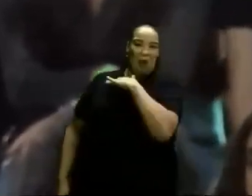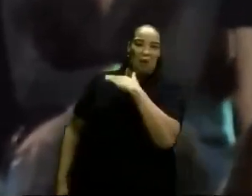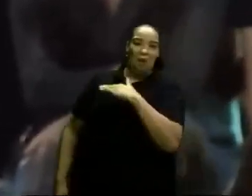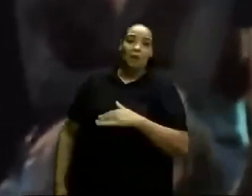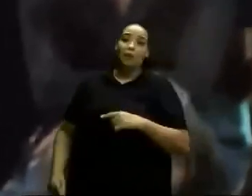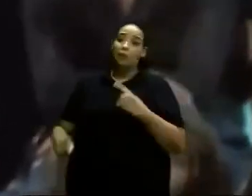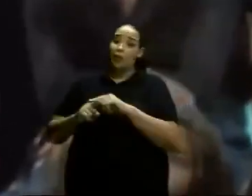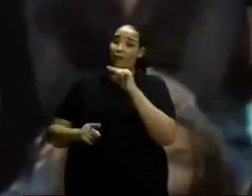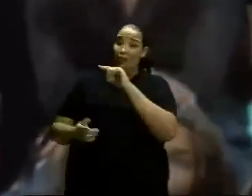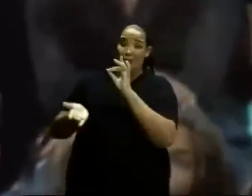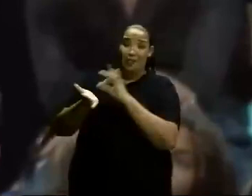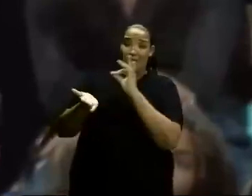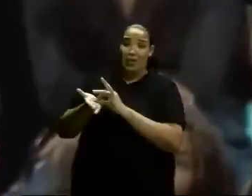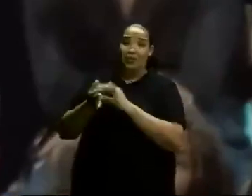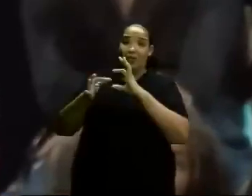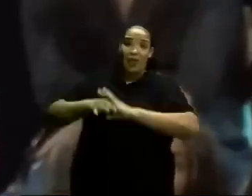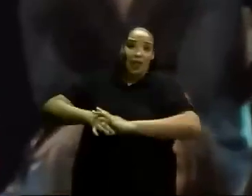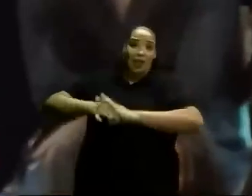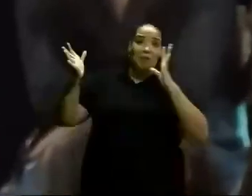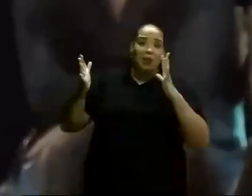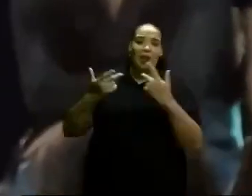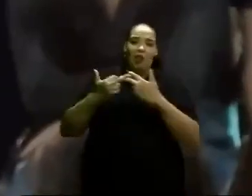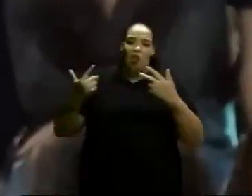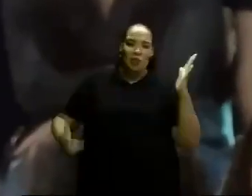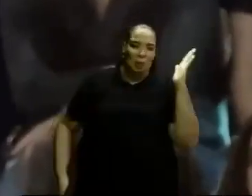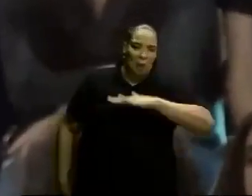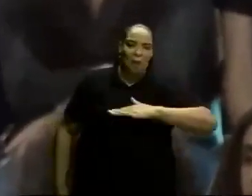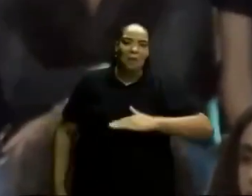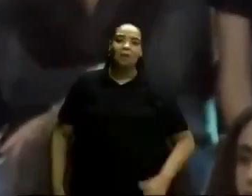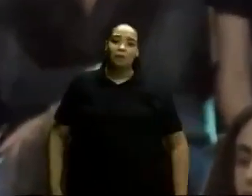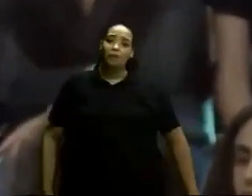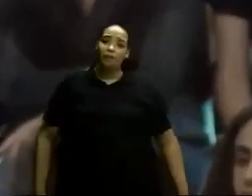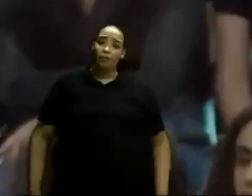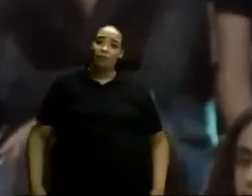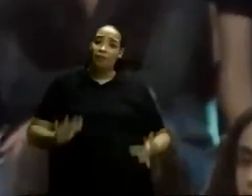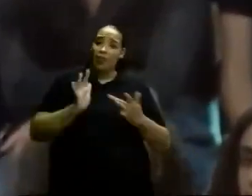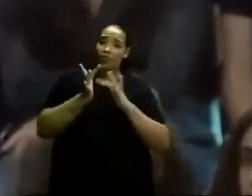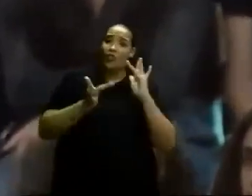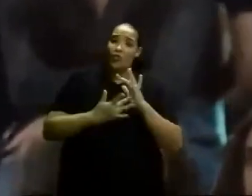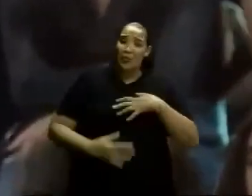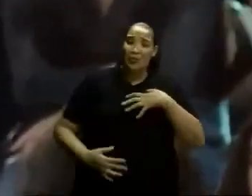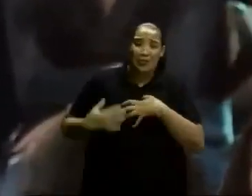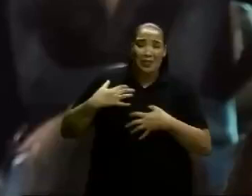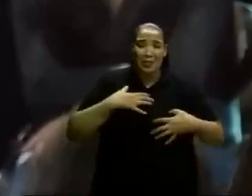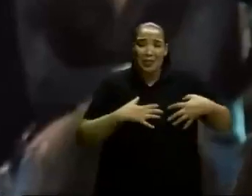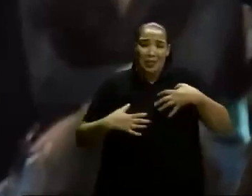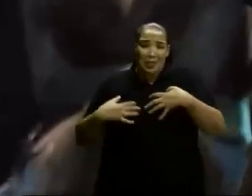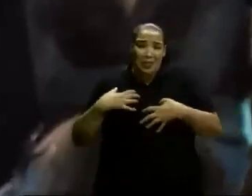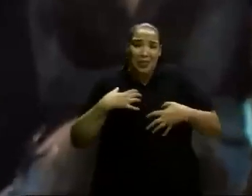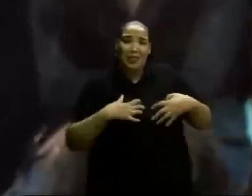porque na verdade eu quero ser liberado daquela tortura. Diga para mim, Jesus está em agonia, sim ou não?